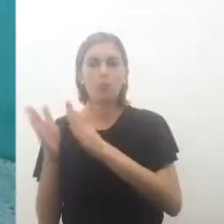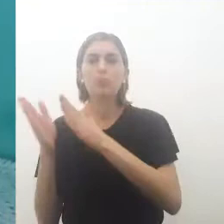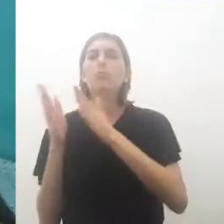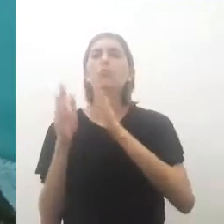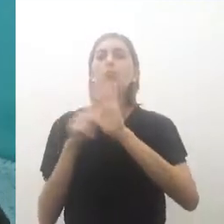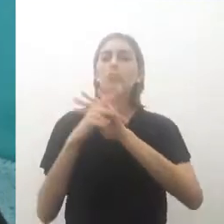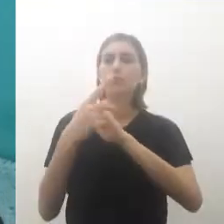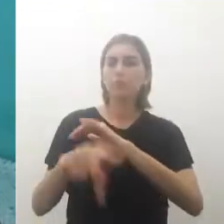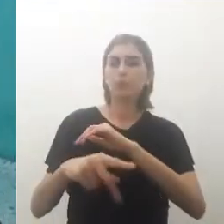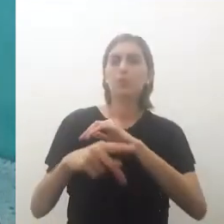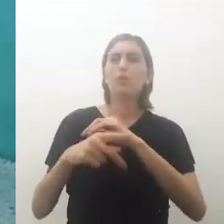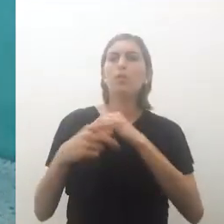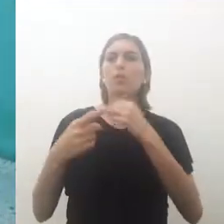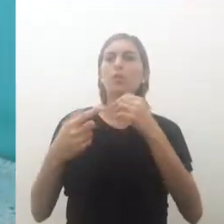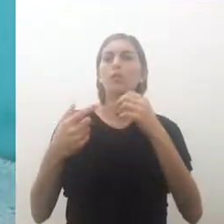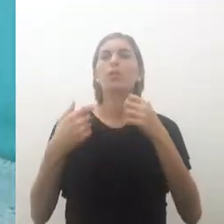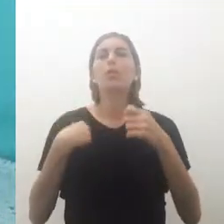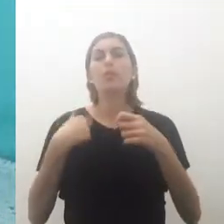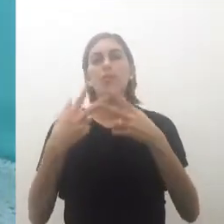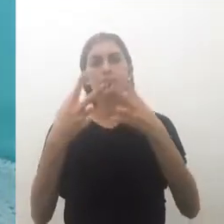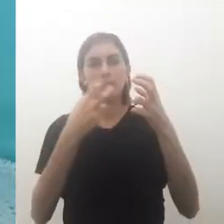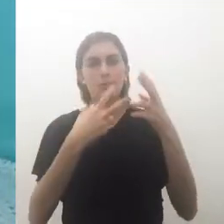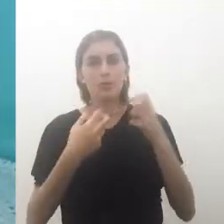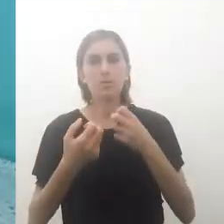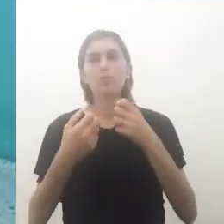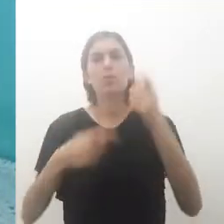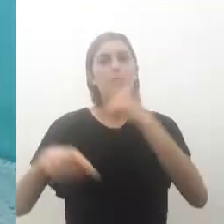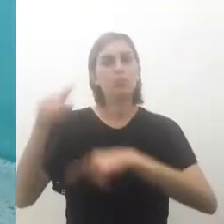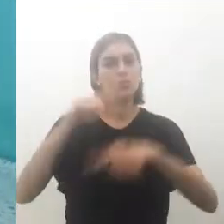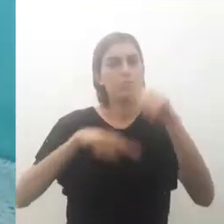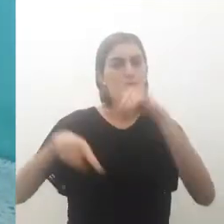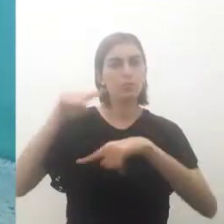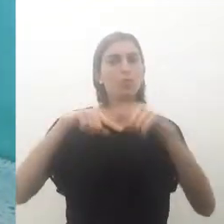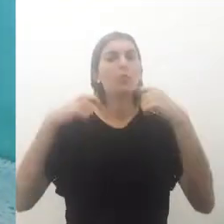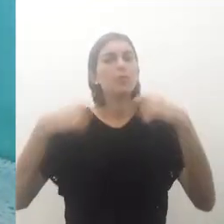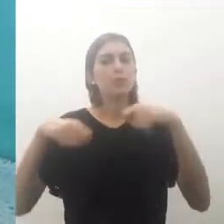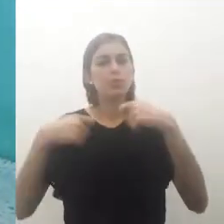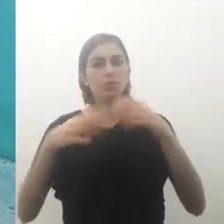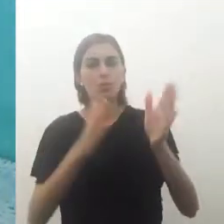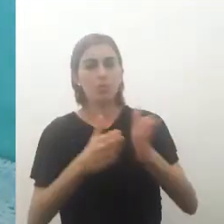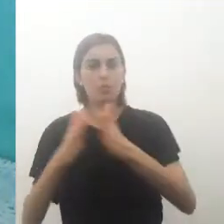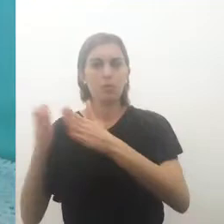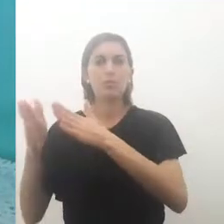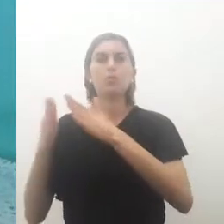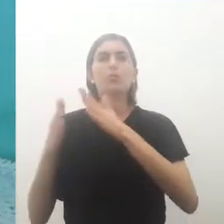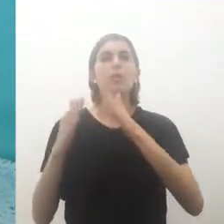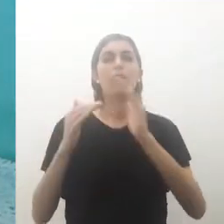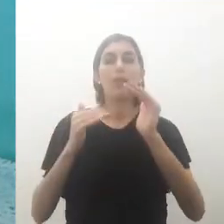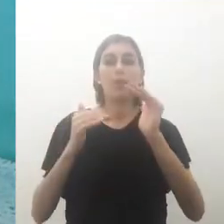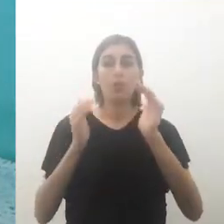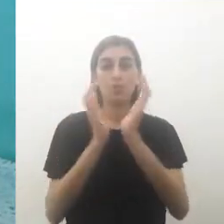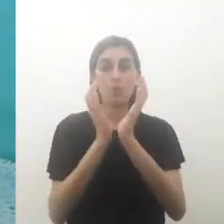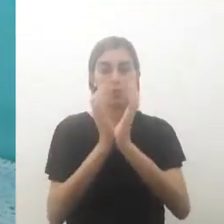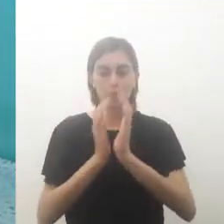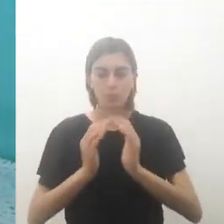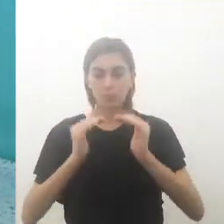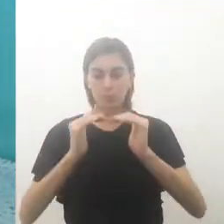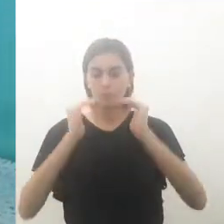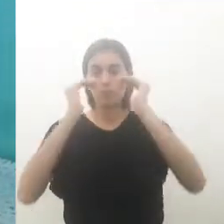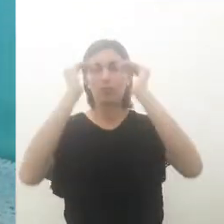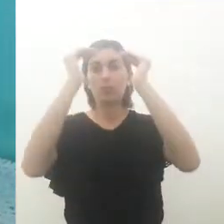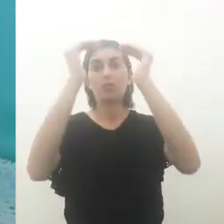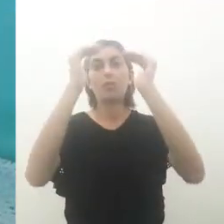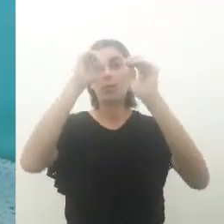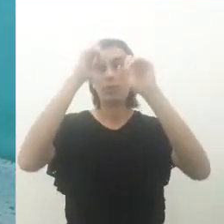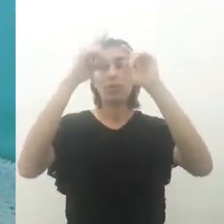organização partindo dos mais baixos postos de comando de uma organização até os postos